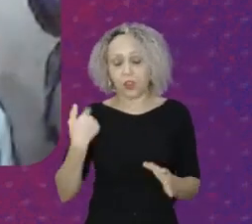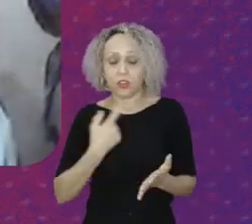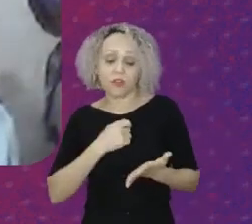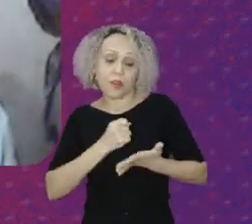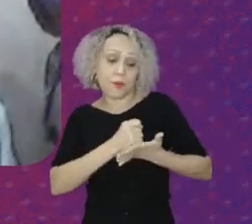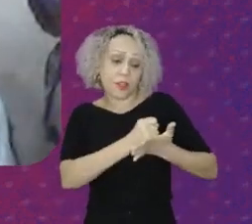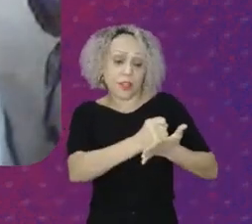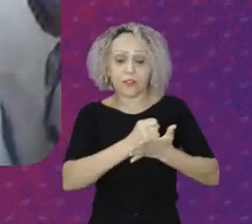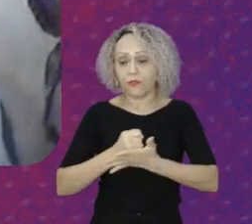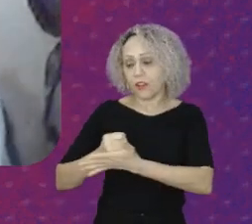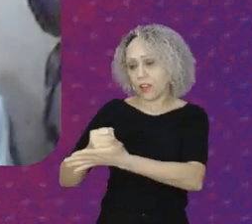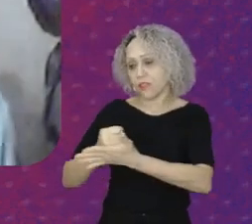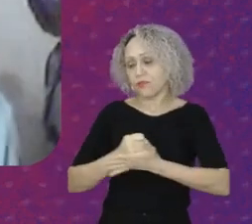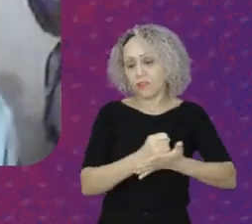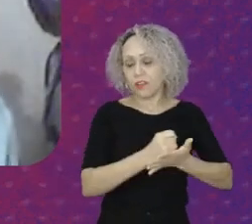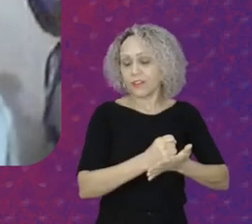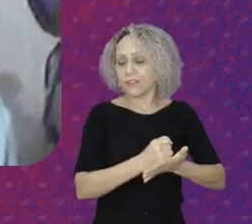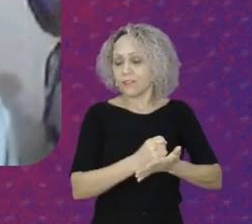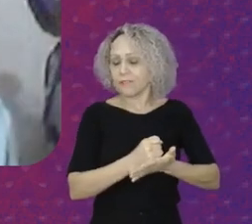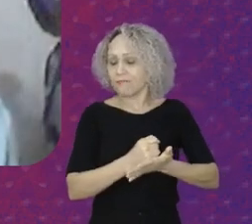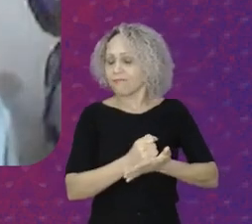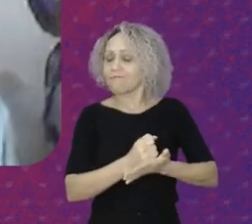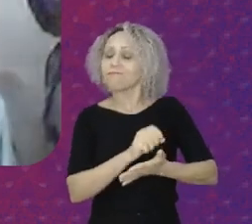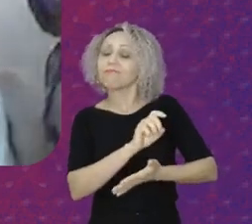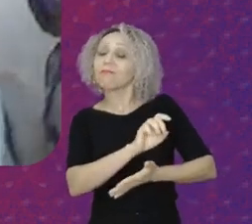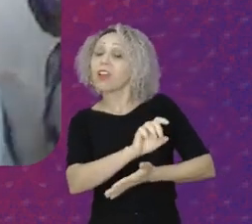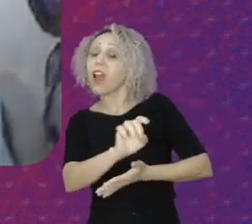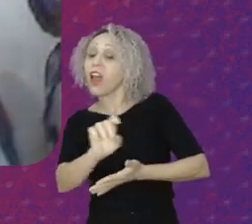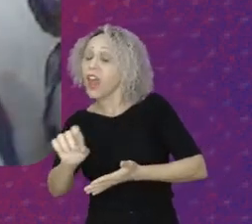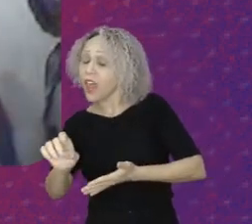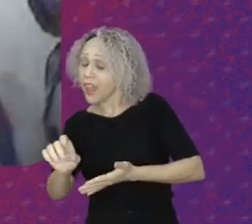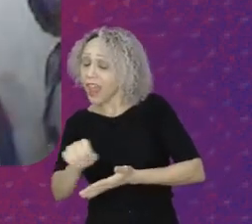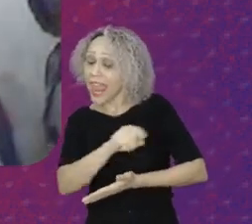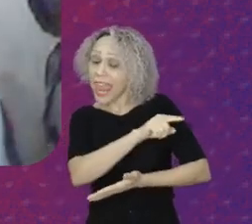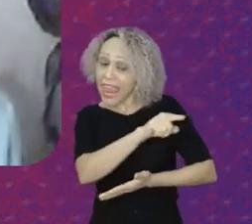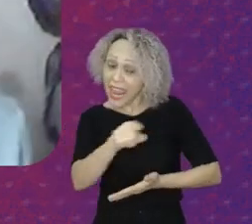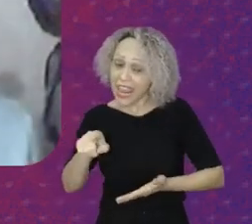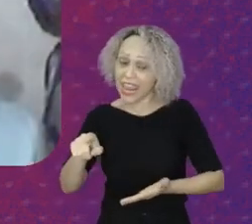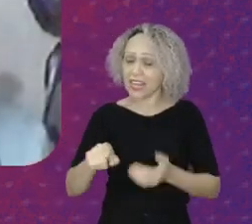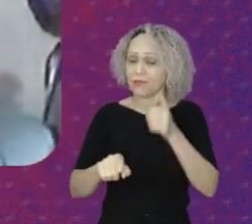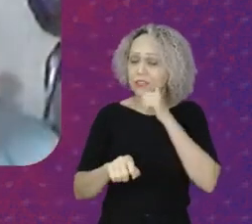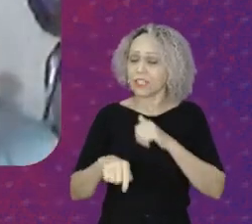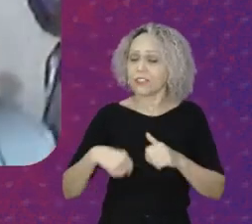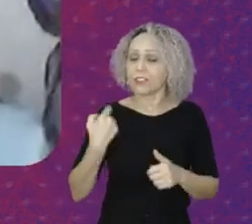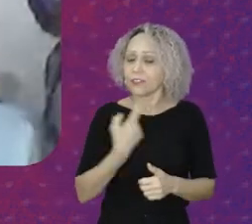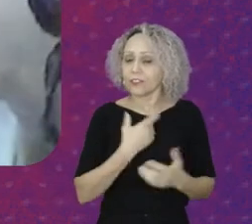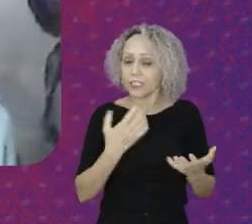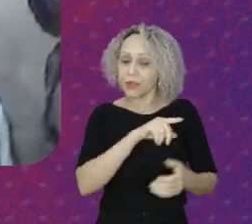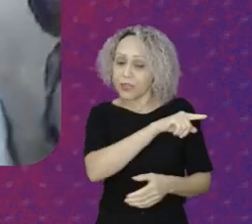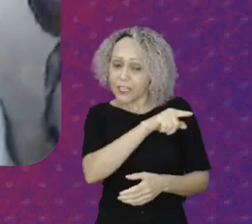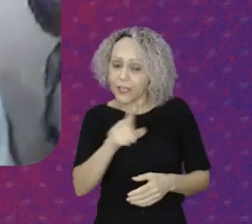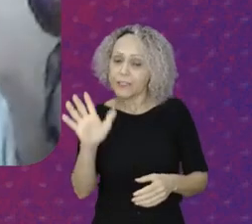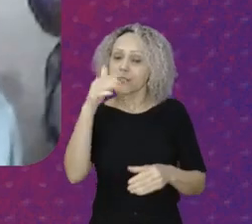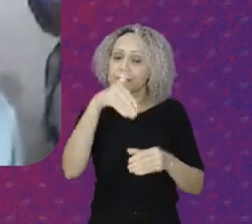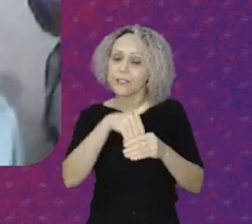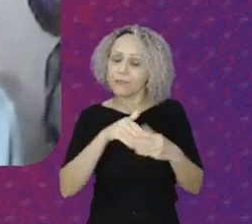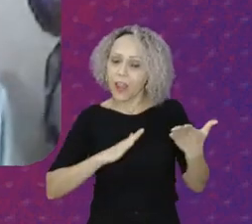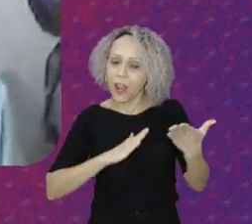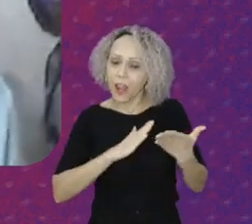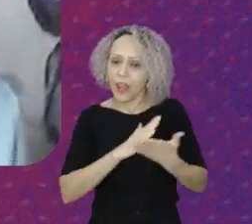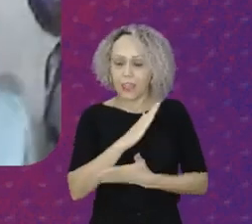nós queremos que seja eleita. E aquelas que não serão candidatas, vão